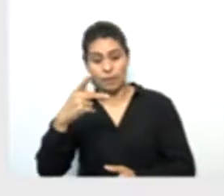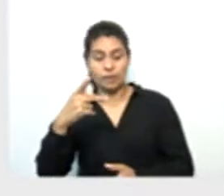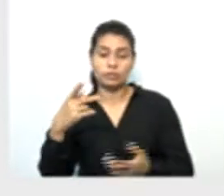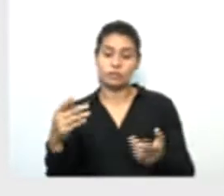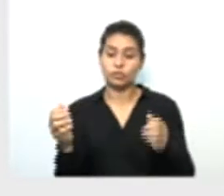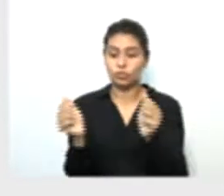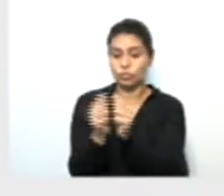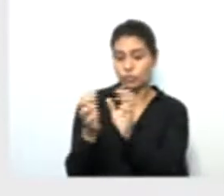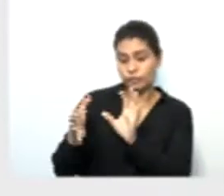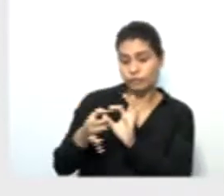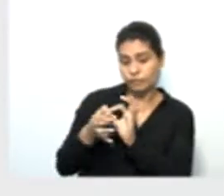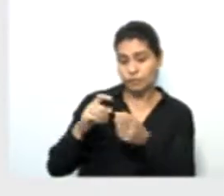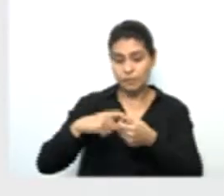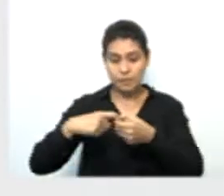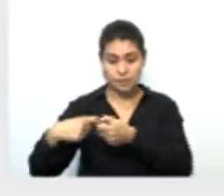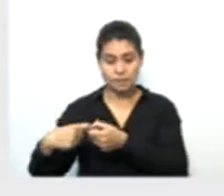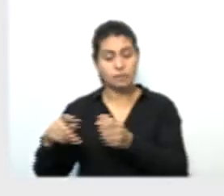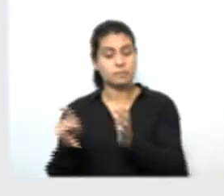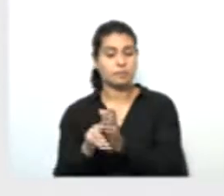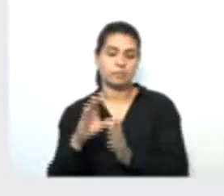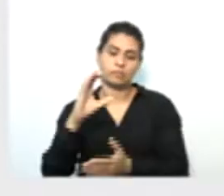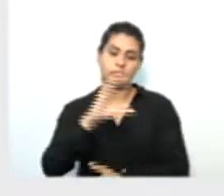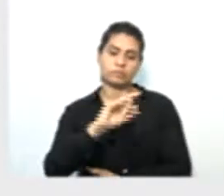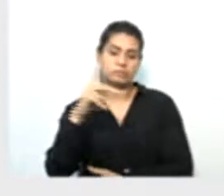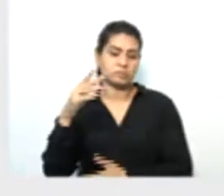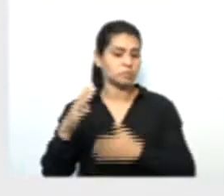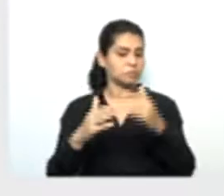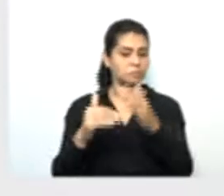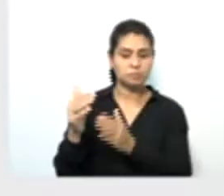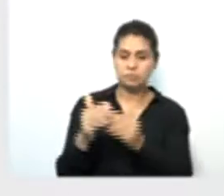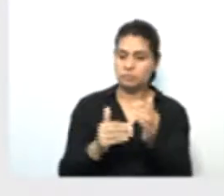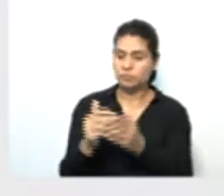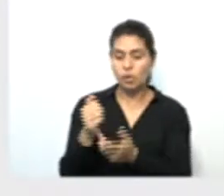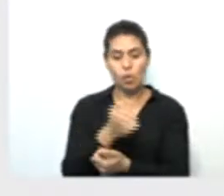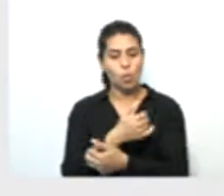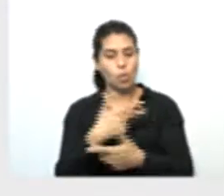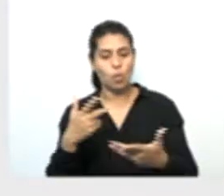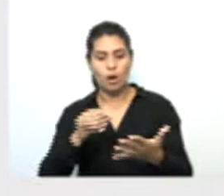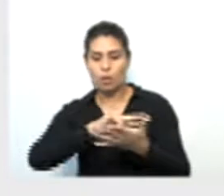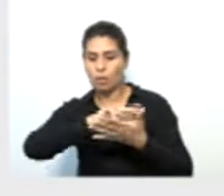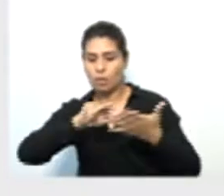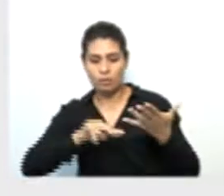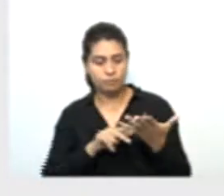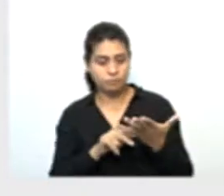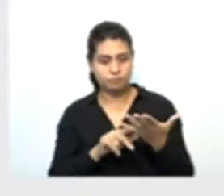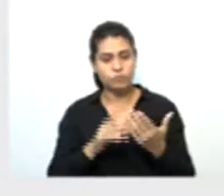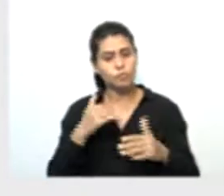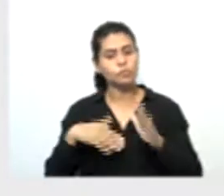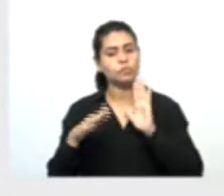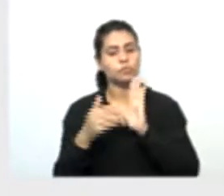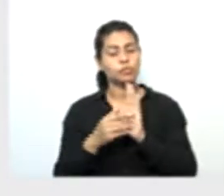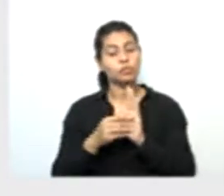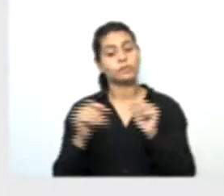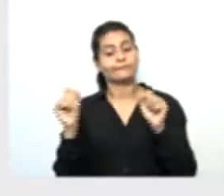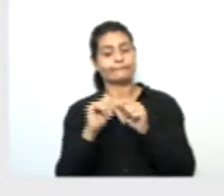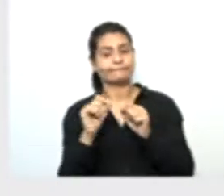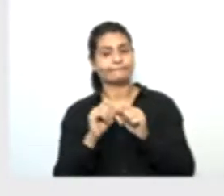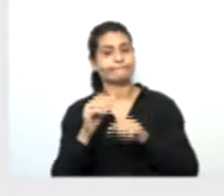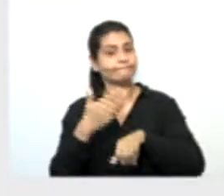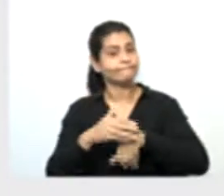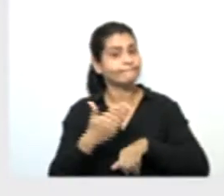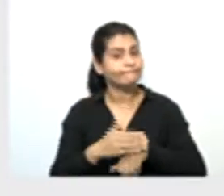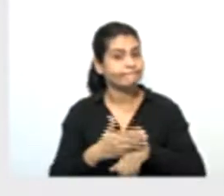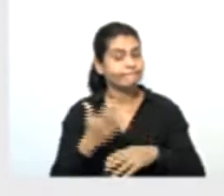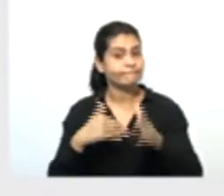são vinculados às suas cooperativas, independente de seu ramo. Todas as operações, todas as atividades que